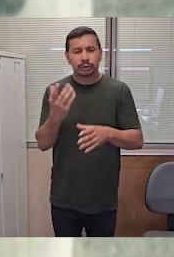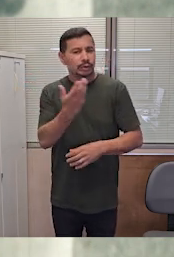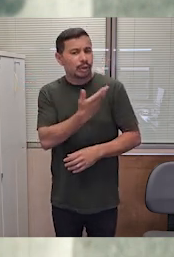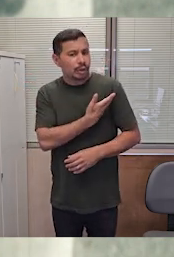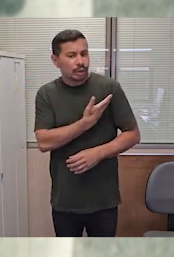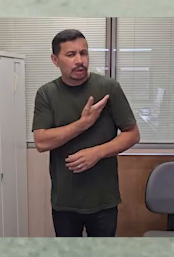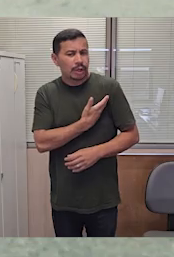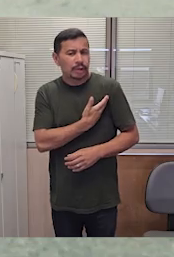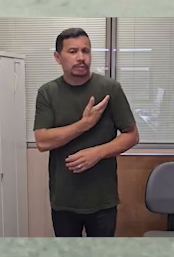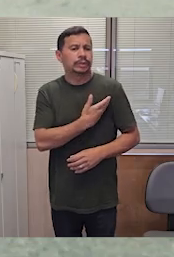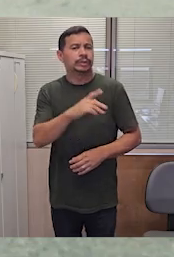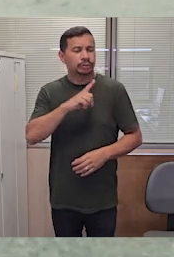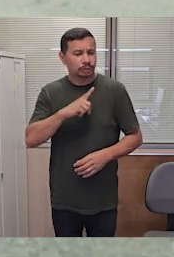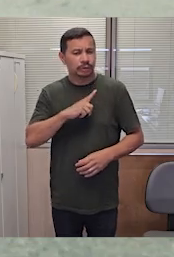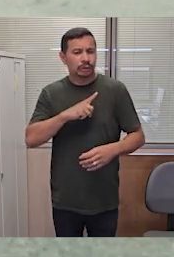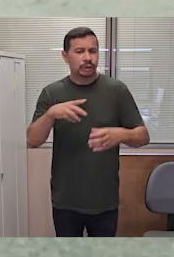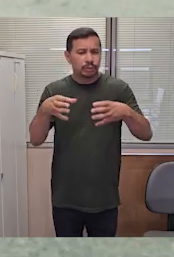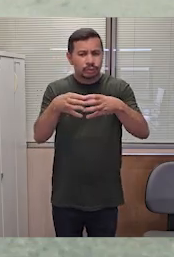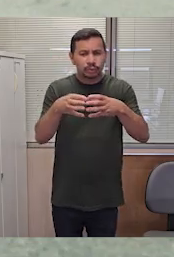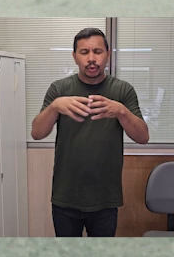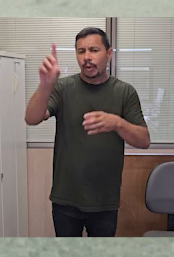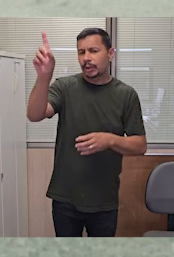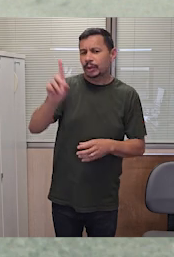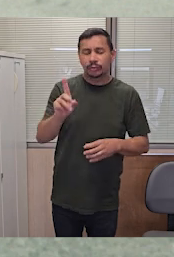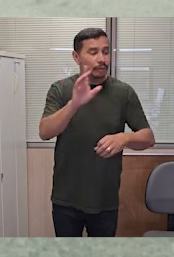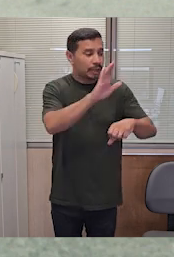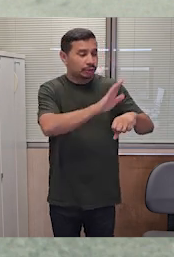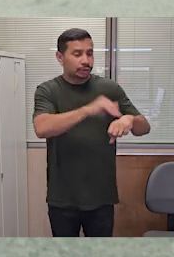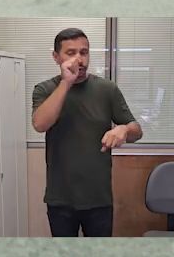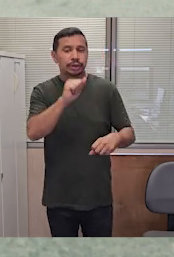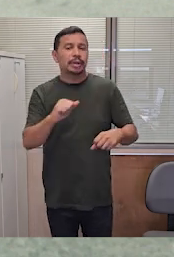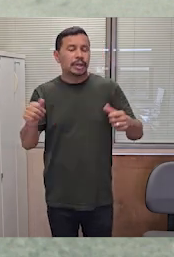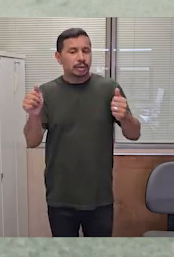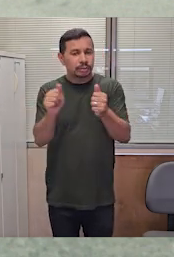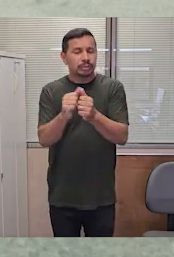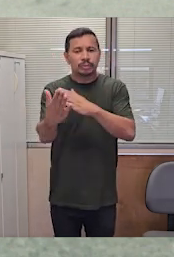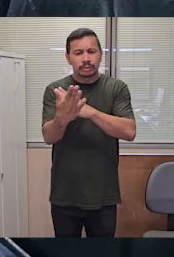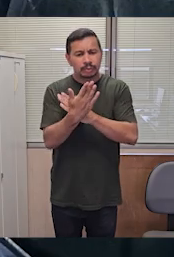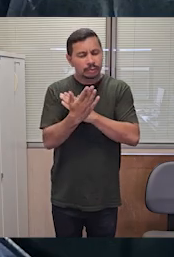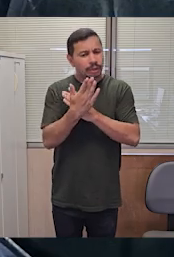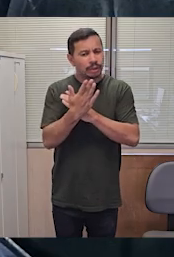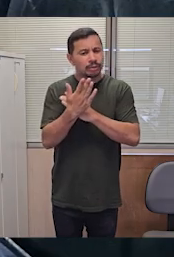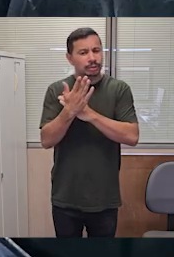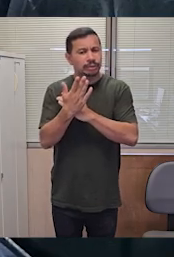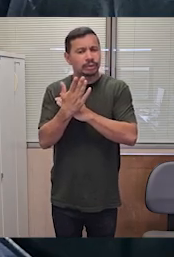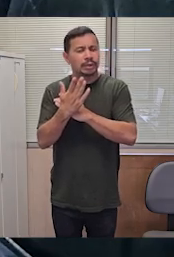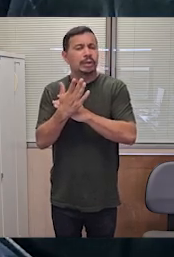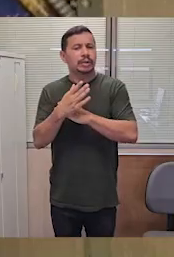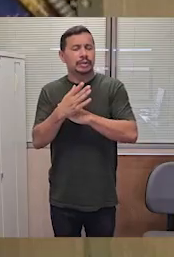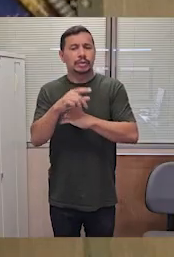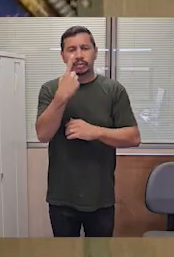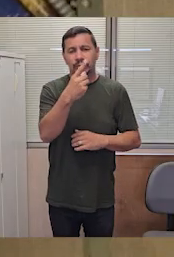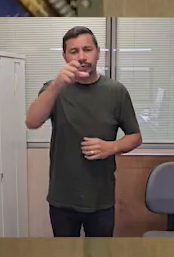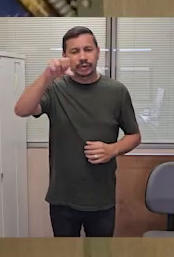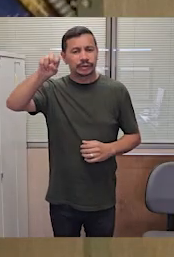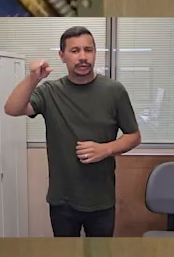outros amigos que faziam parte da diretoria. E ele foi chamado, porque aí ele desabrochou.